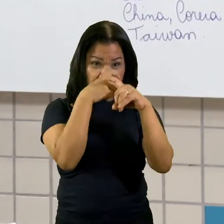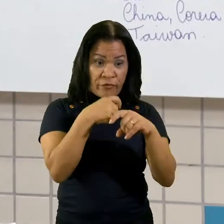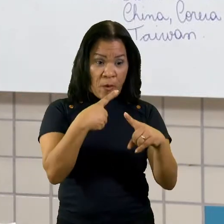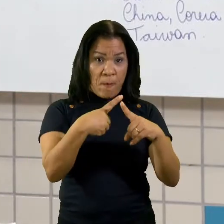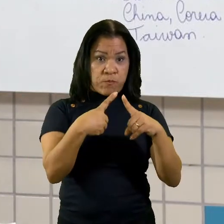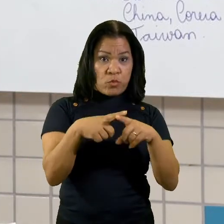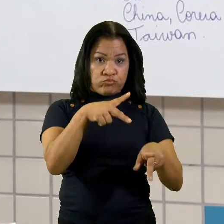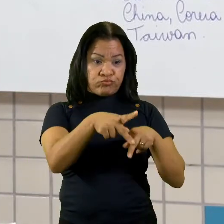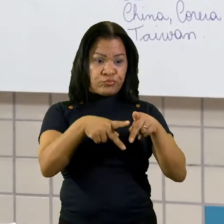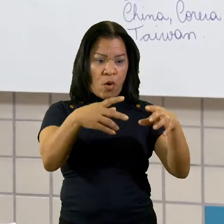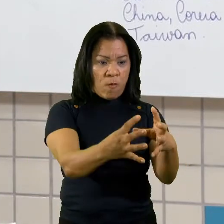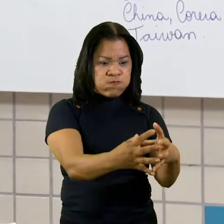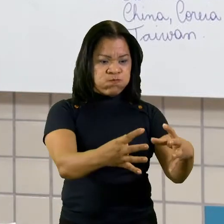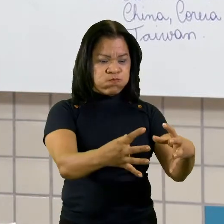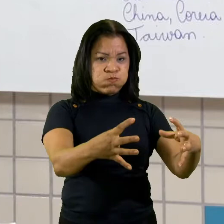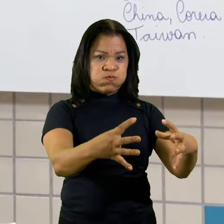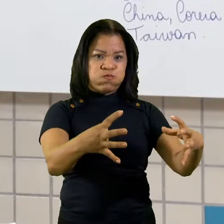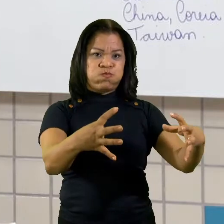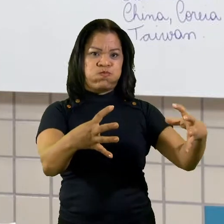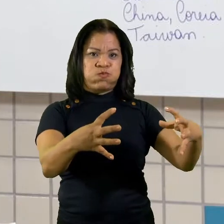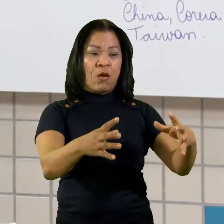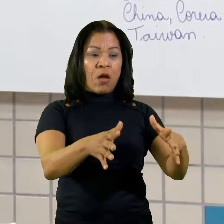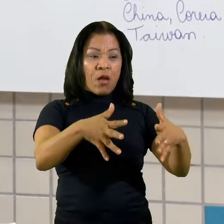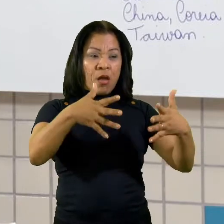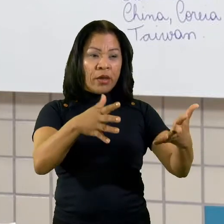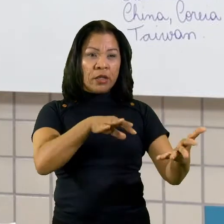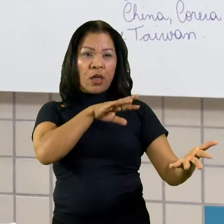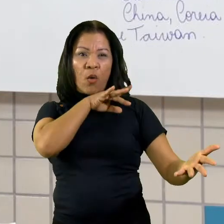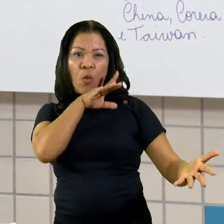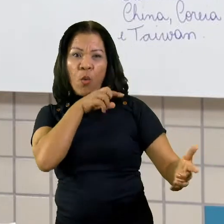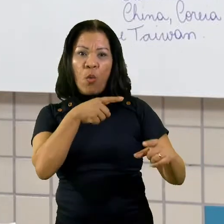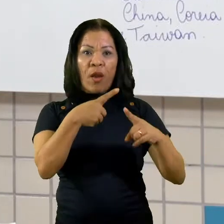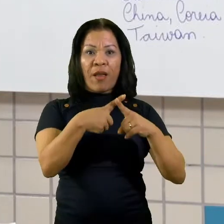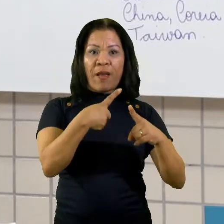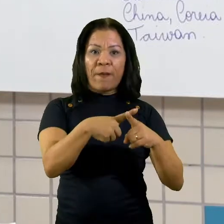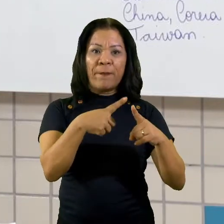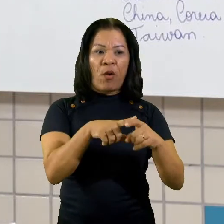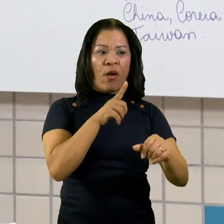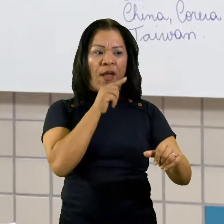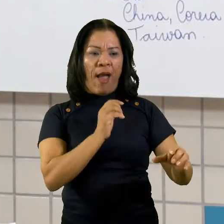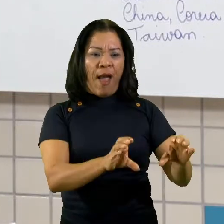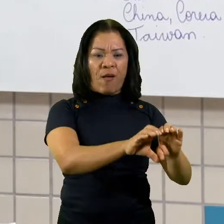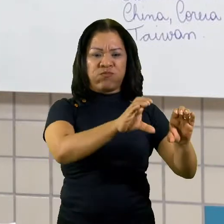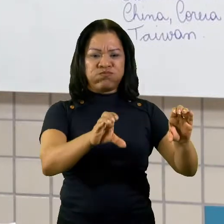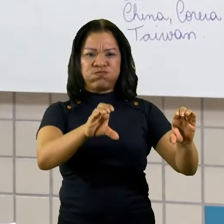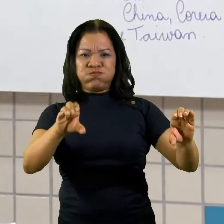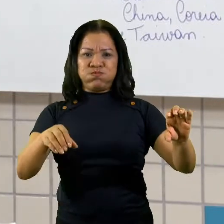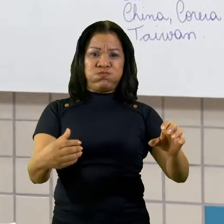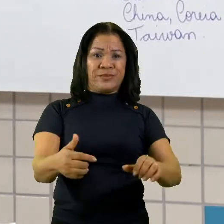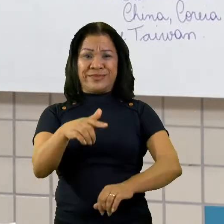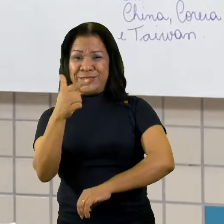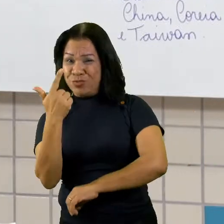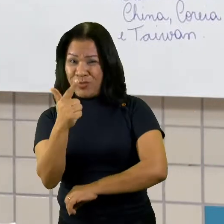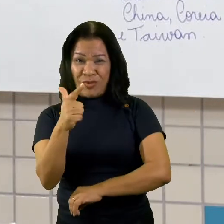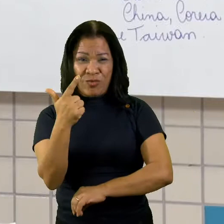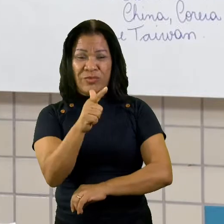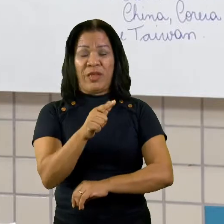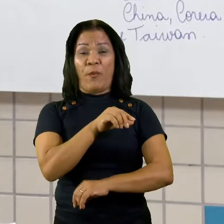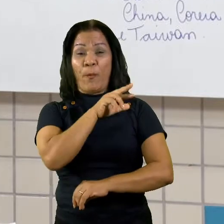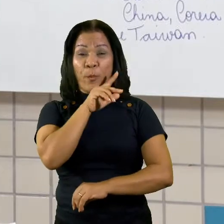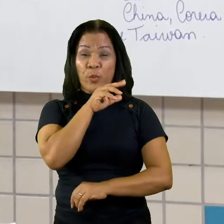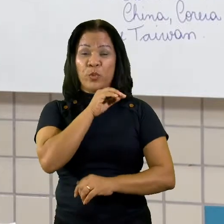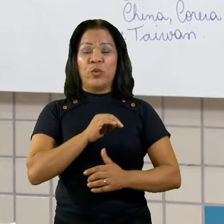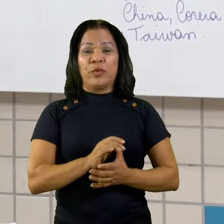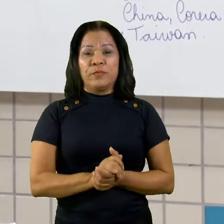acontecendo uma precarização do sistema público. Então, as cidades, as principais